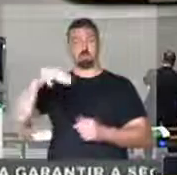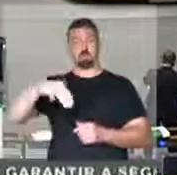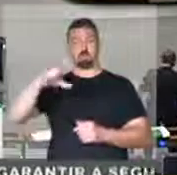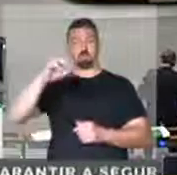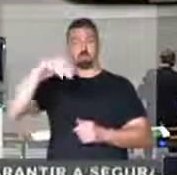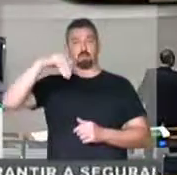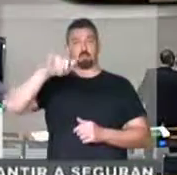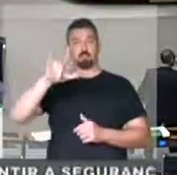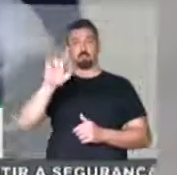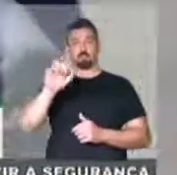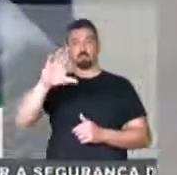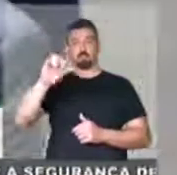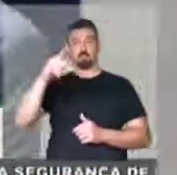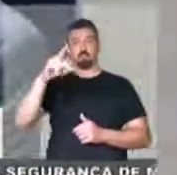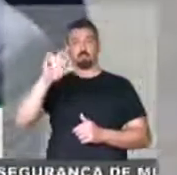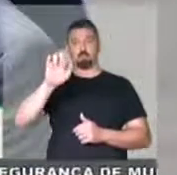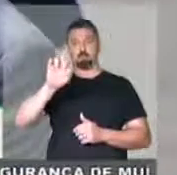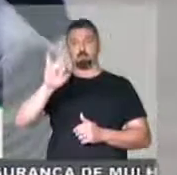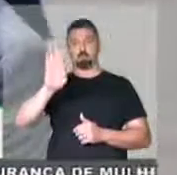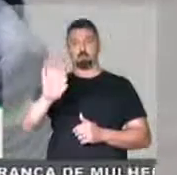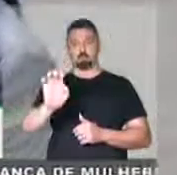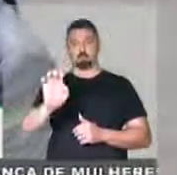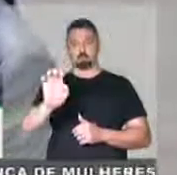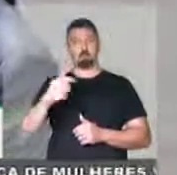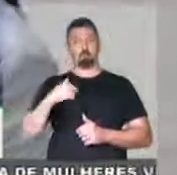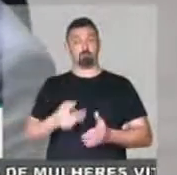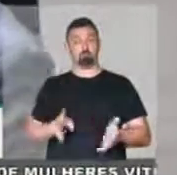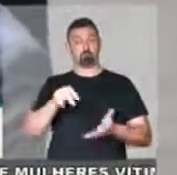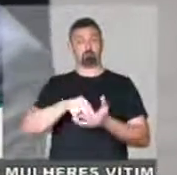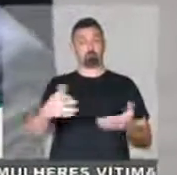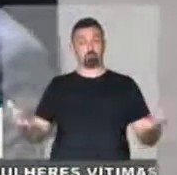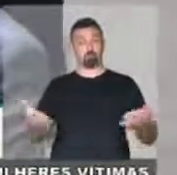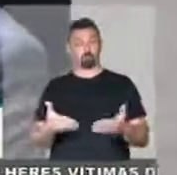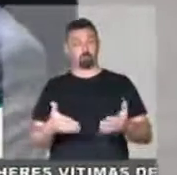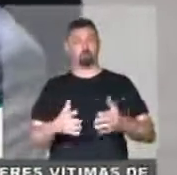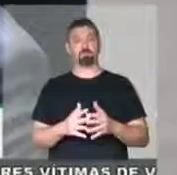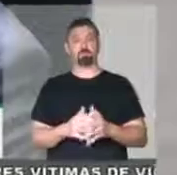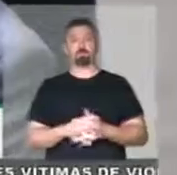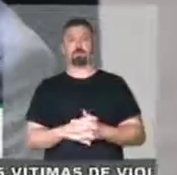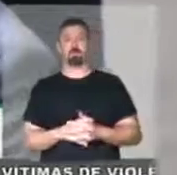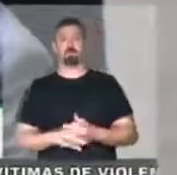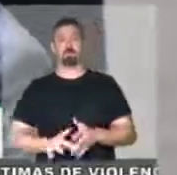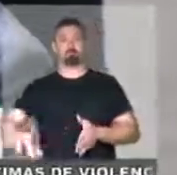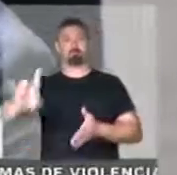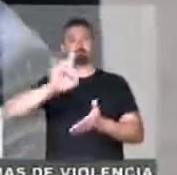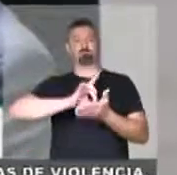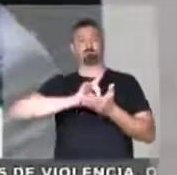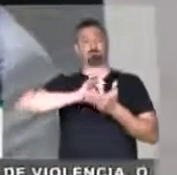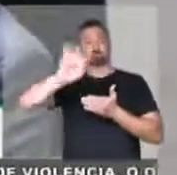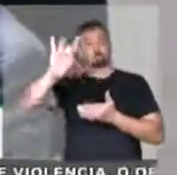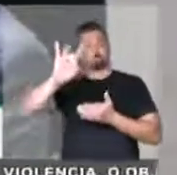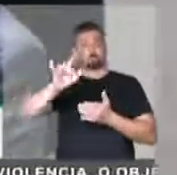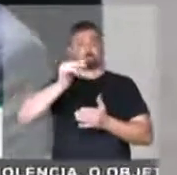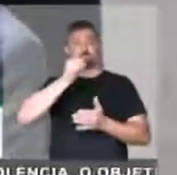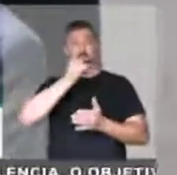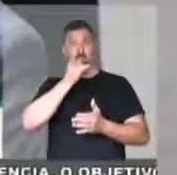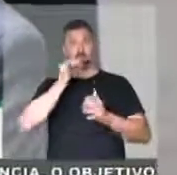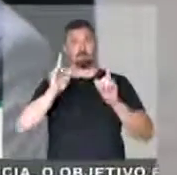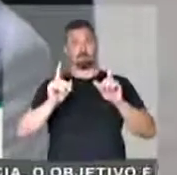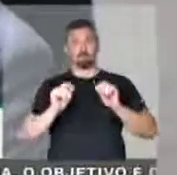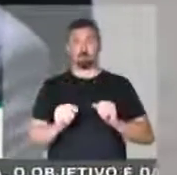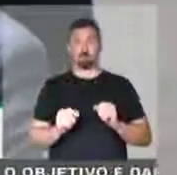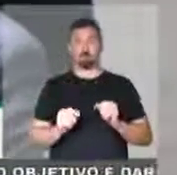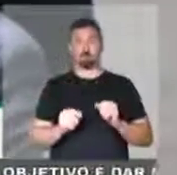Beribe. Muito obrigado, senhor presidente. Eu venho a essa tribuna hoje repudiar e